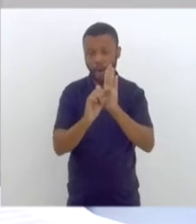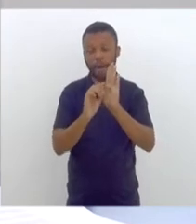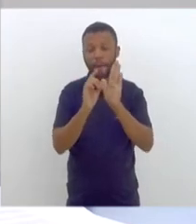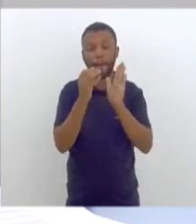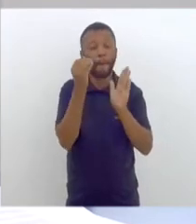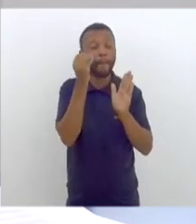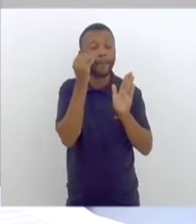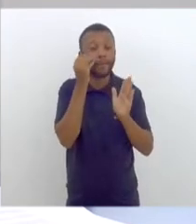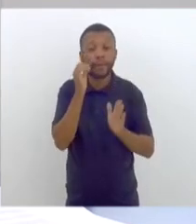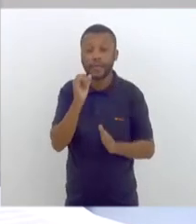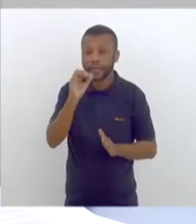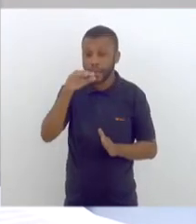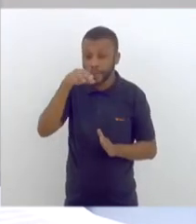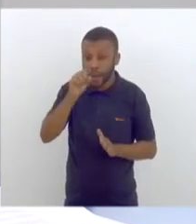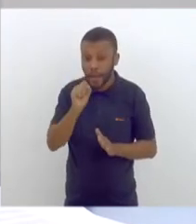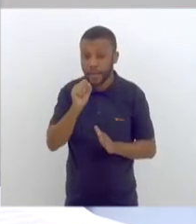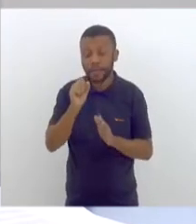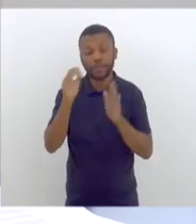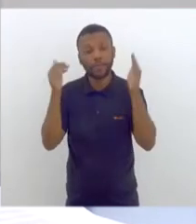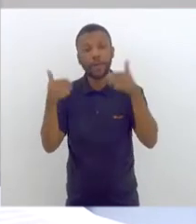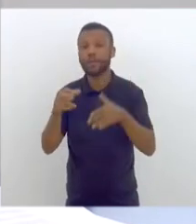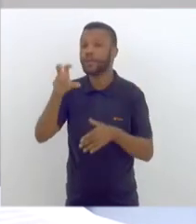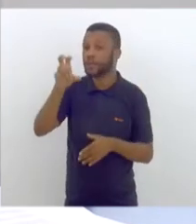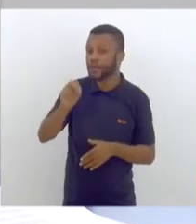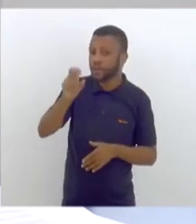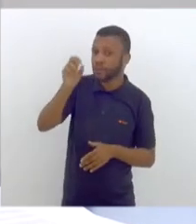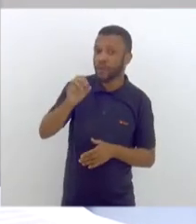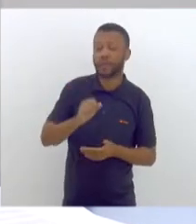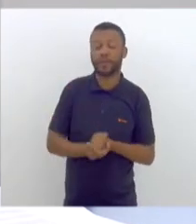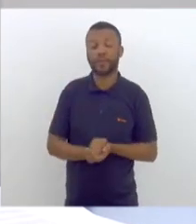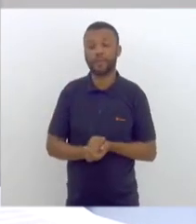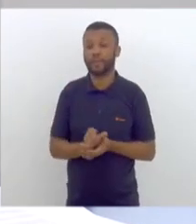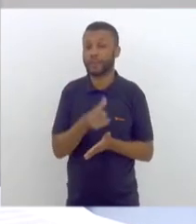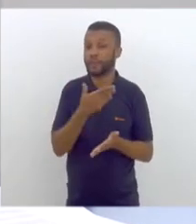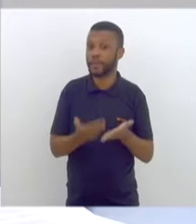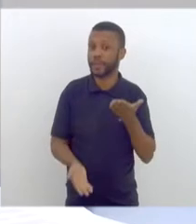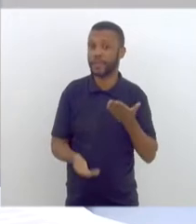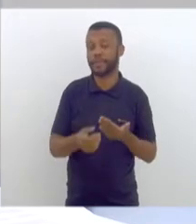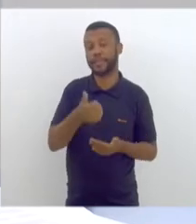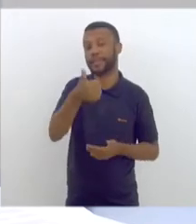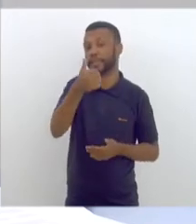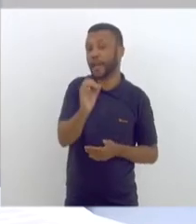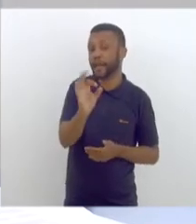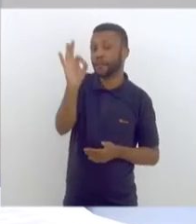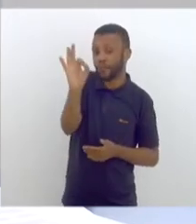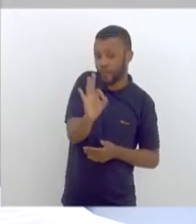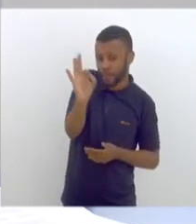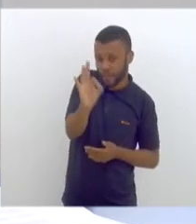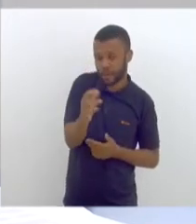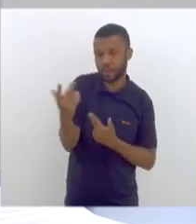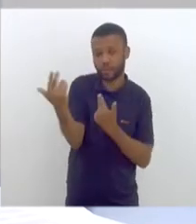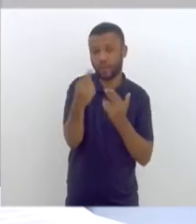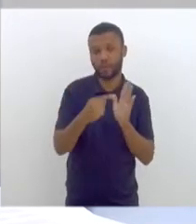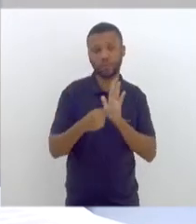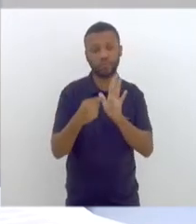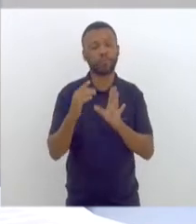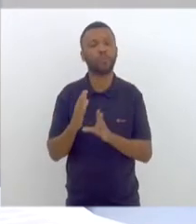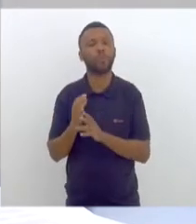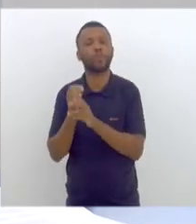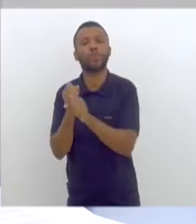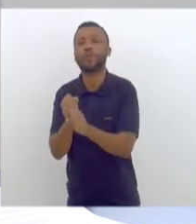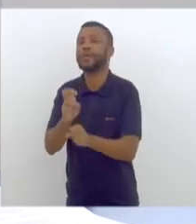SMS de 50 e se perdesse 10% como senhores colocaram que dá cinco